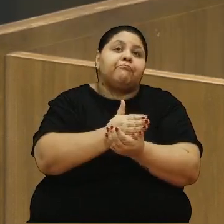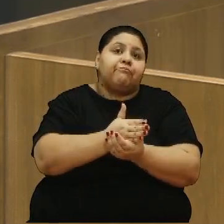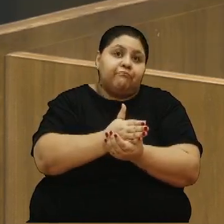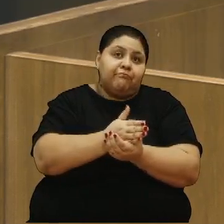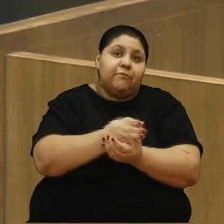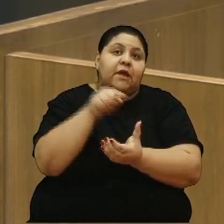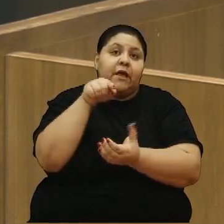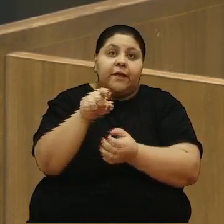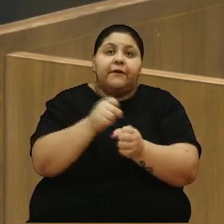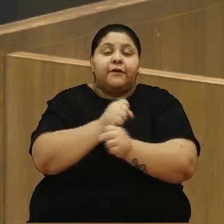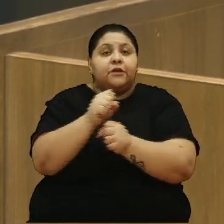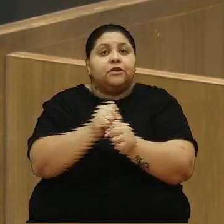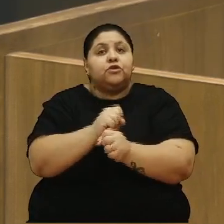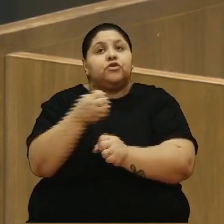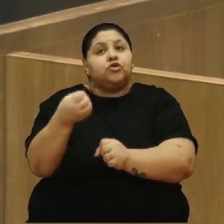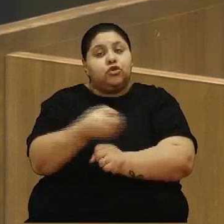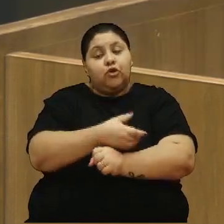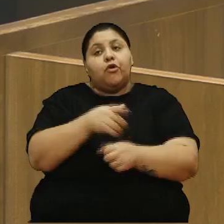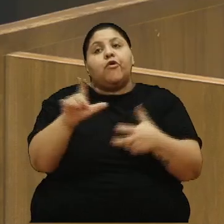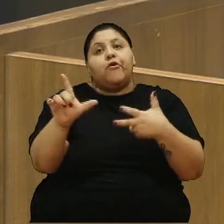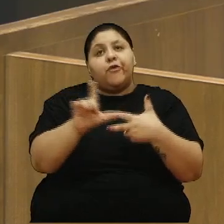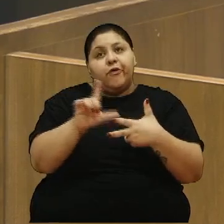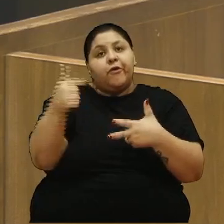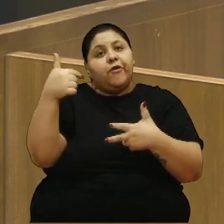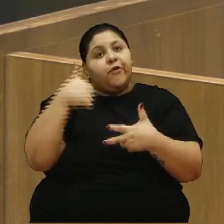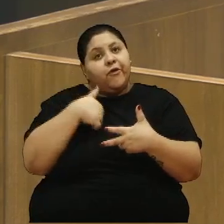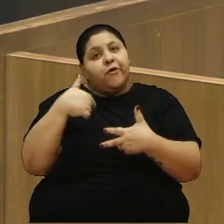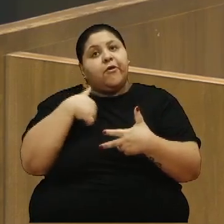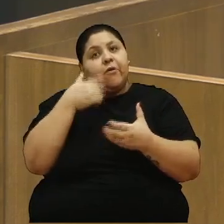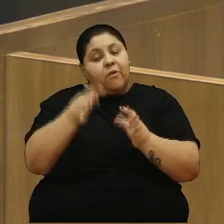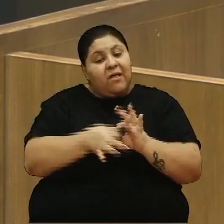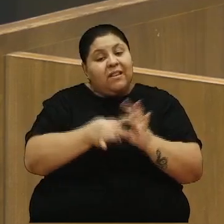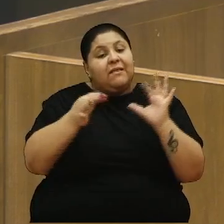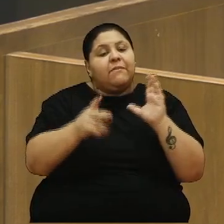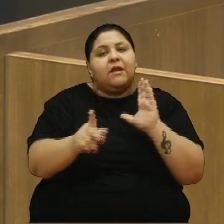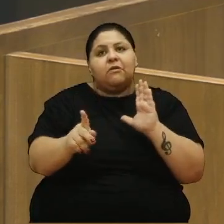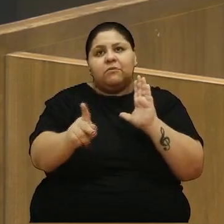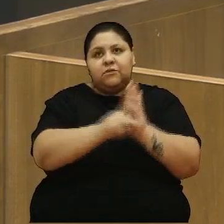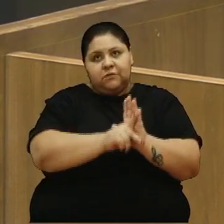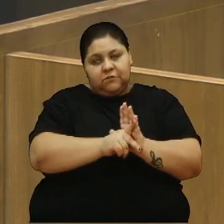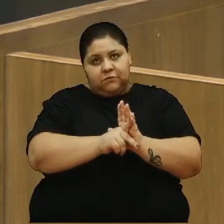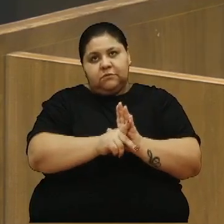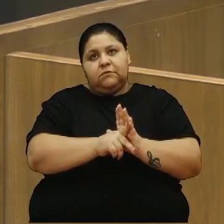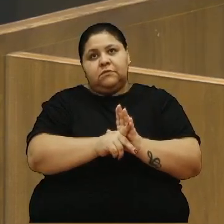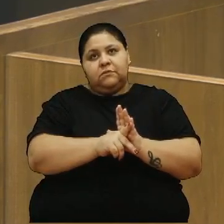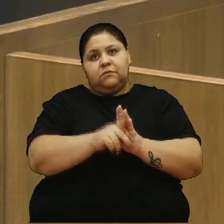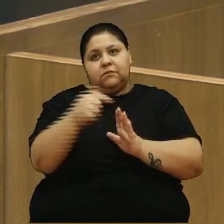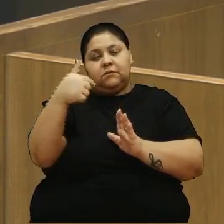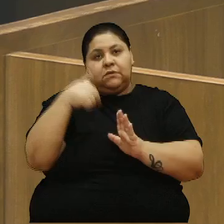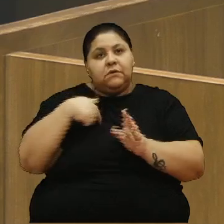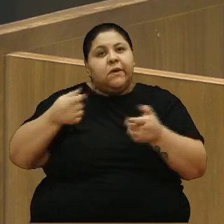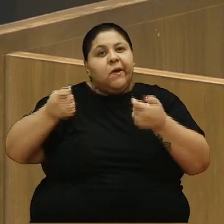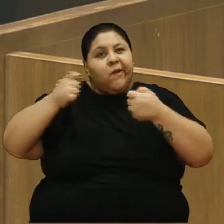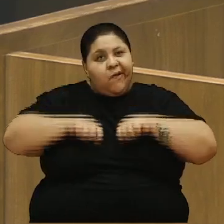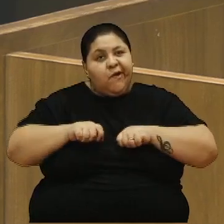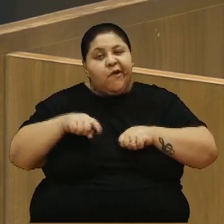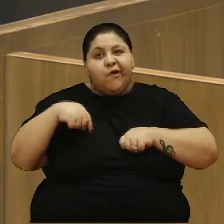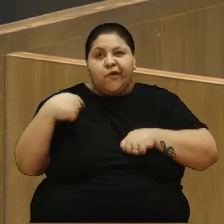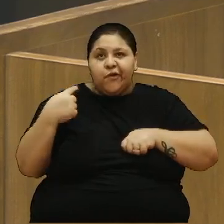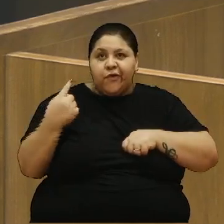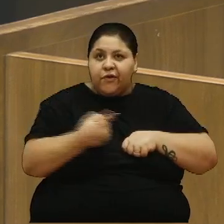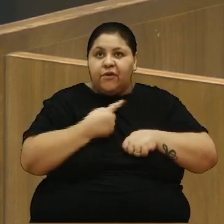Este ano, nova legislatura, eu desarquivei o projeto. Eu preciso que a